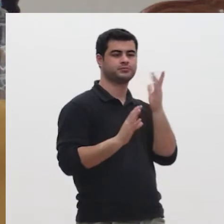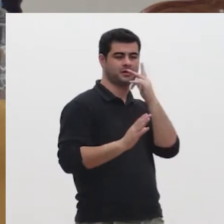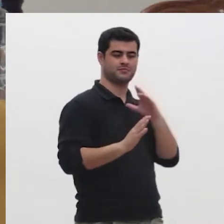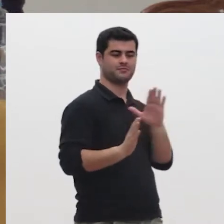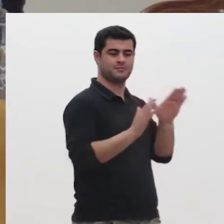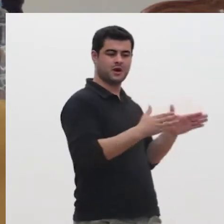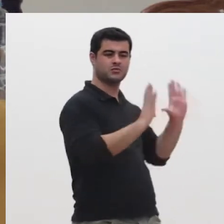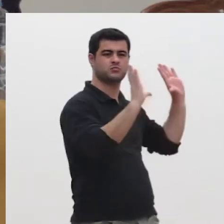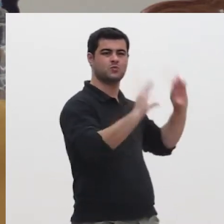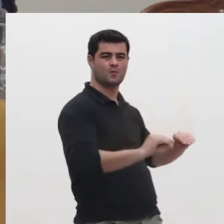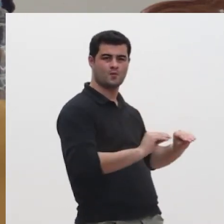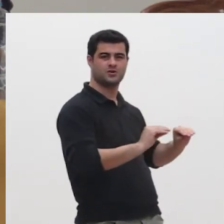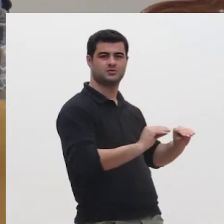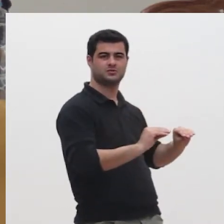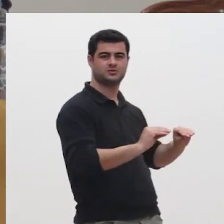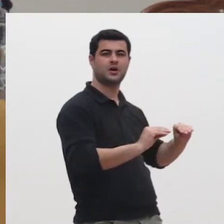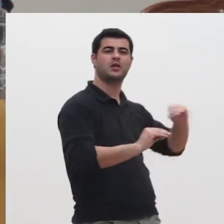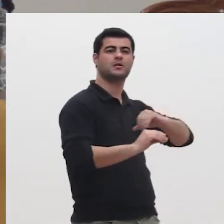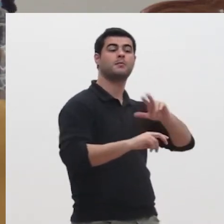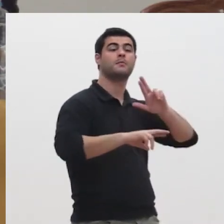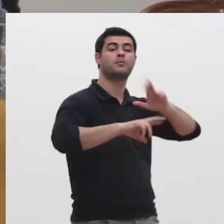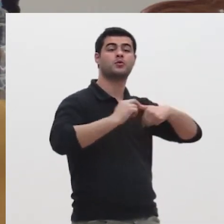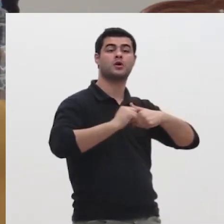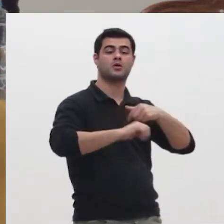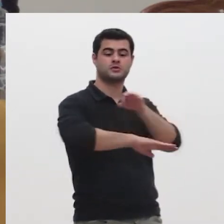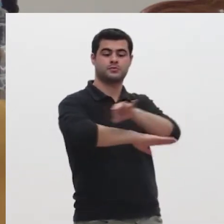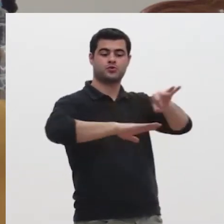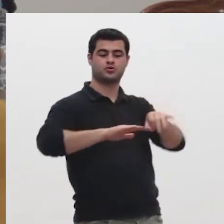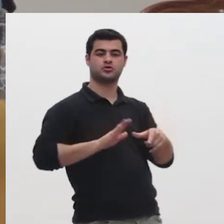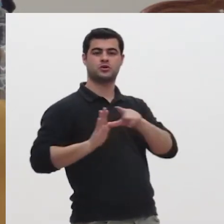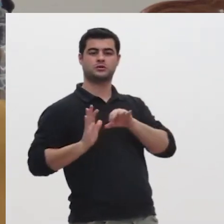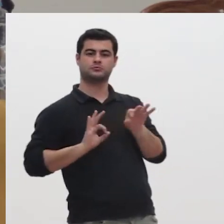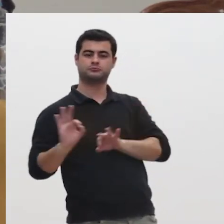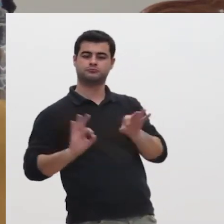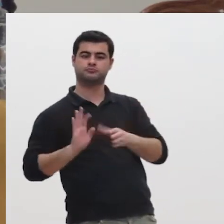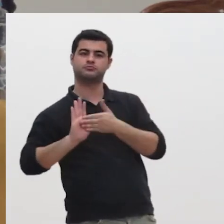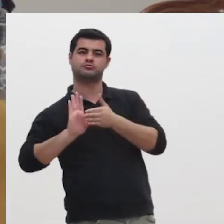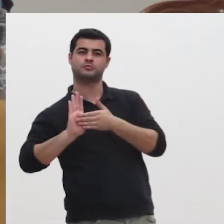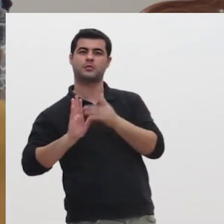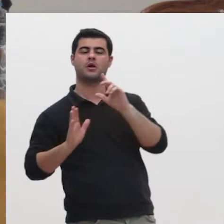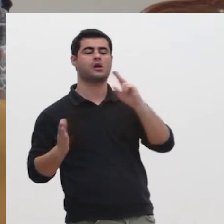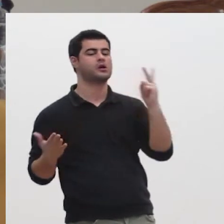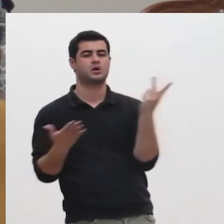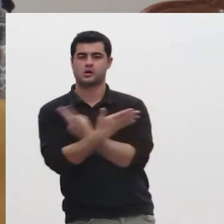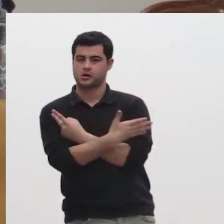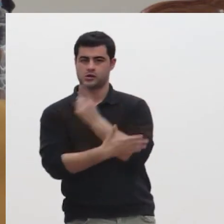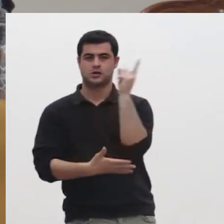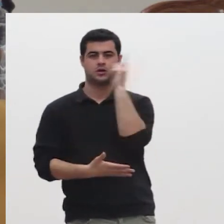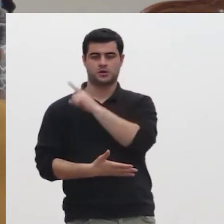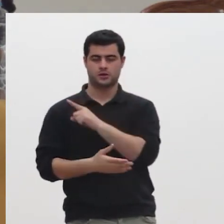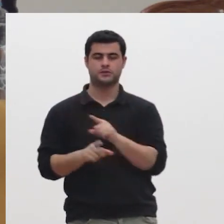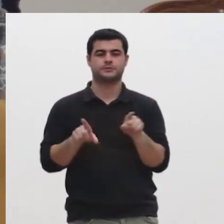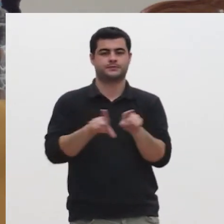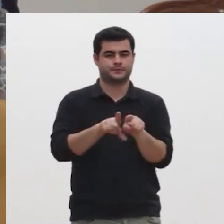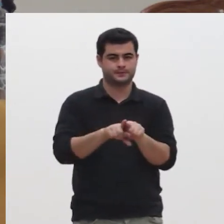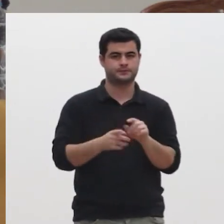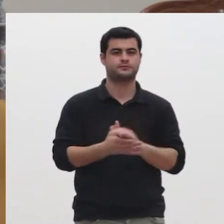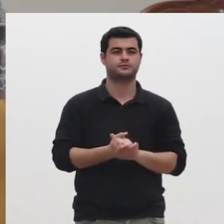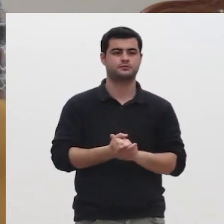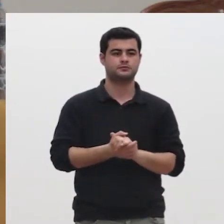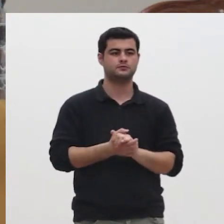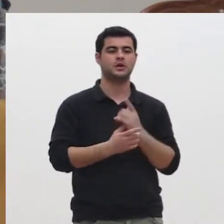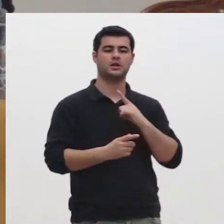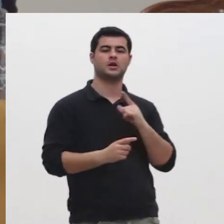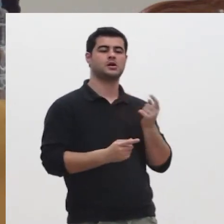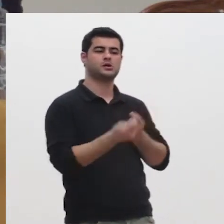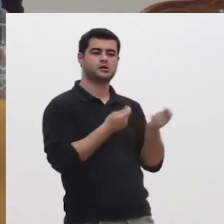desativada, também por um erro de projeto, por erro estrutural, porque o RU das sociais aplicadas, ele cai um pouquinho, a gente arruma um pouquinho, ele cai mais